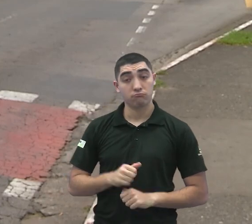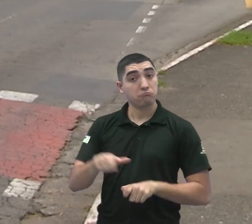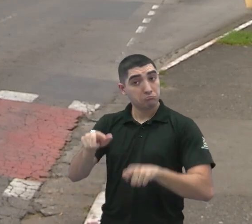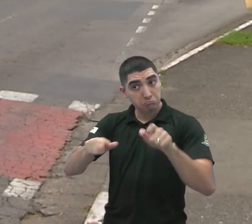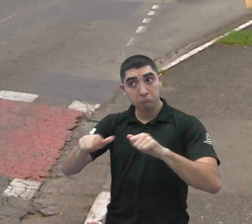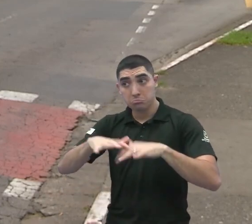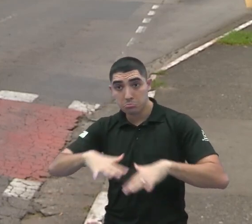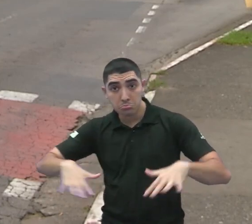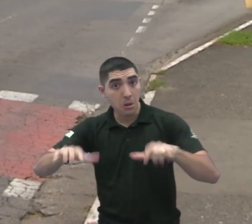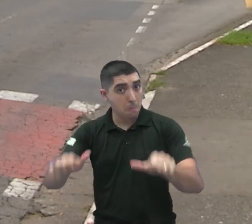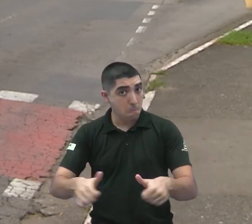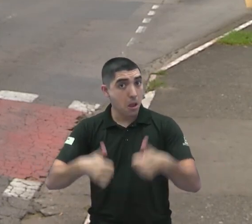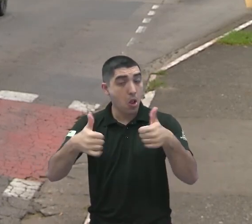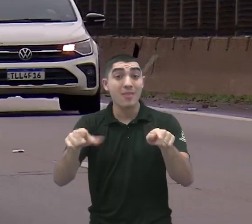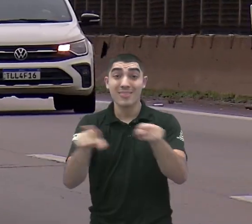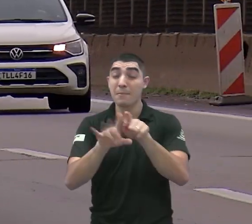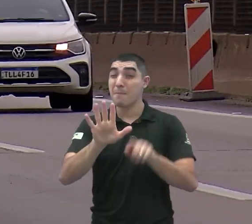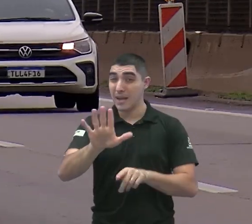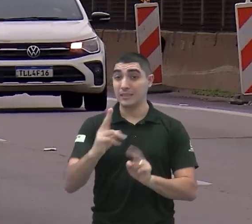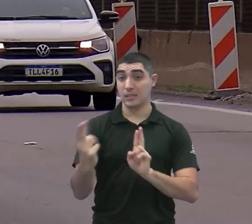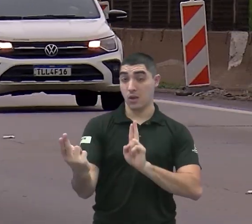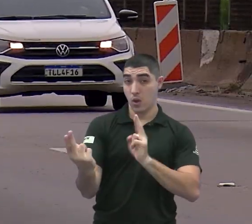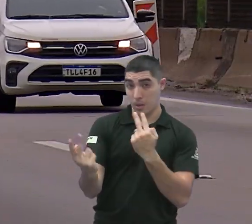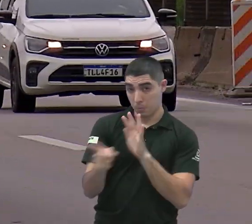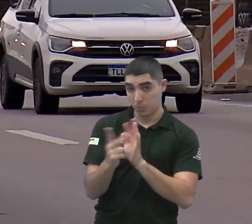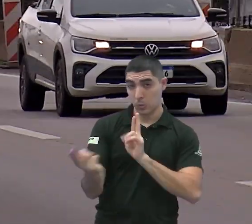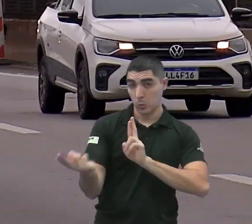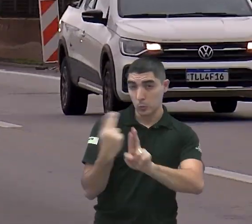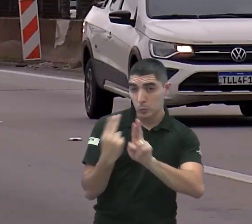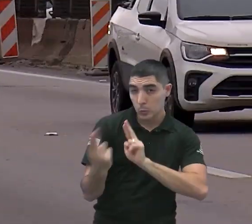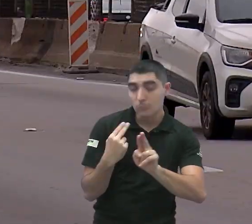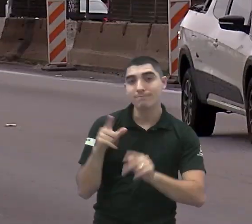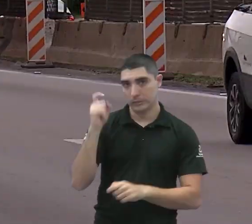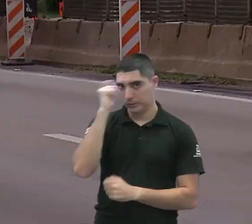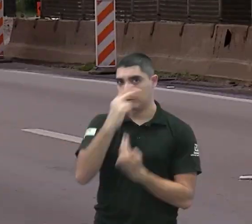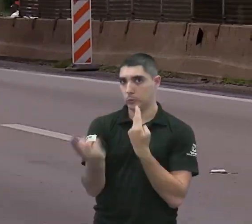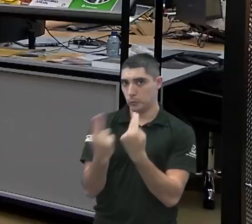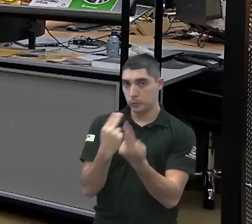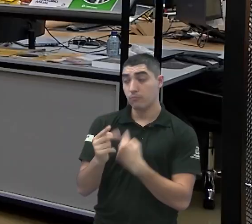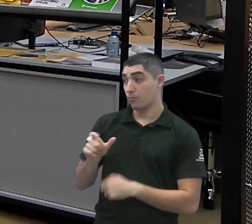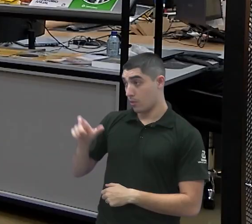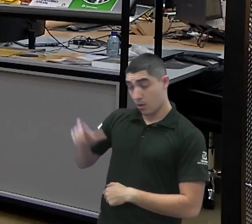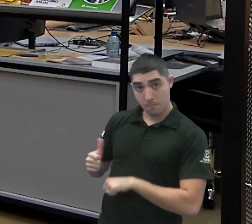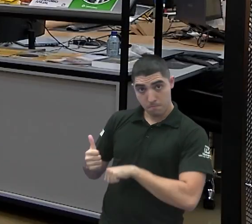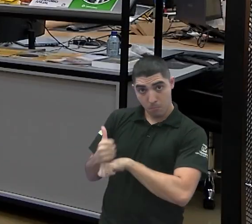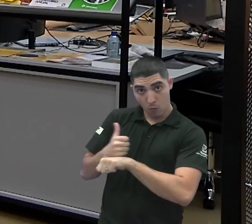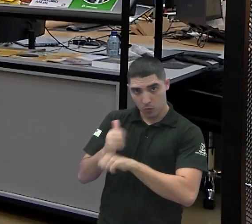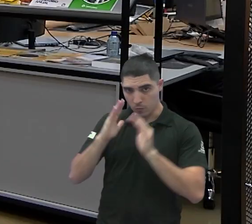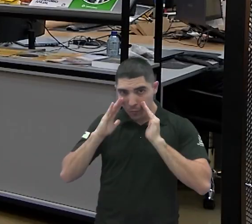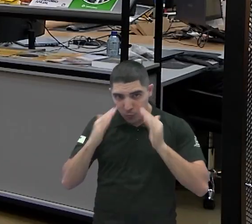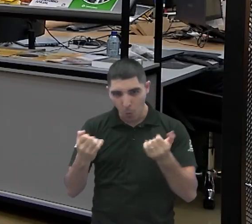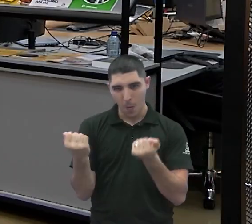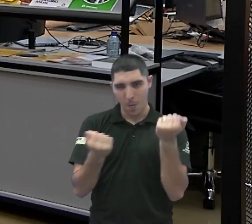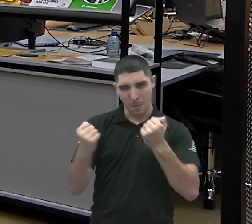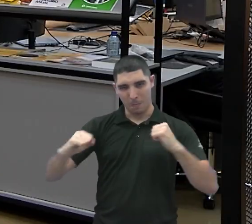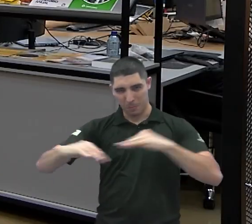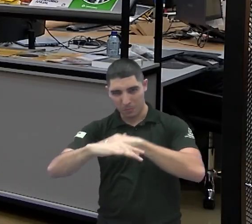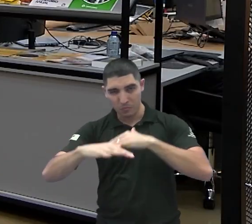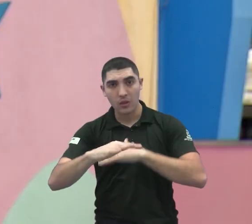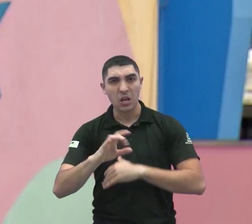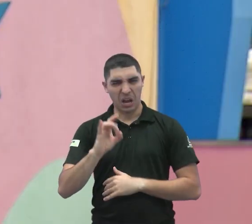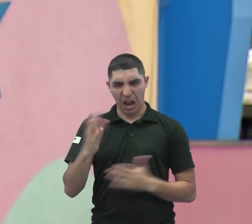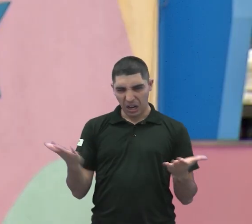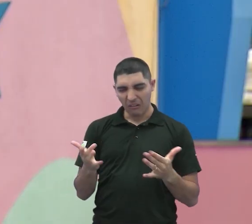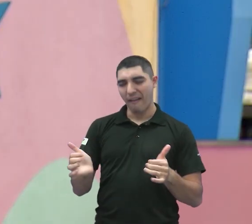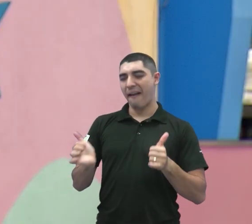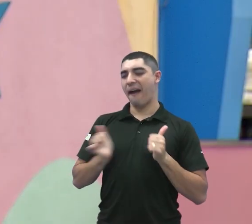bom desempenho nas ruas da cidade, o cenário nas rodovias ainda exige atenção. Para este especialista em trânsito, o momento é